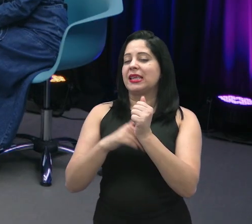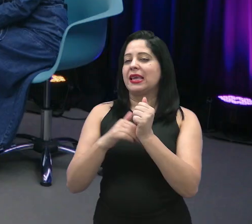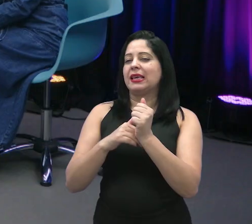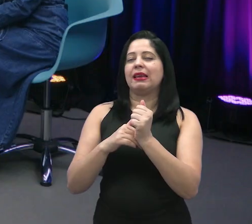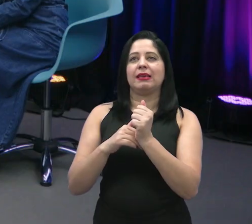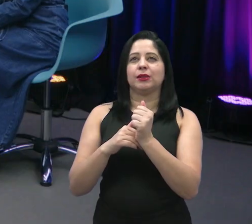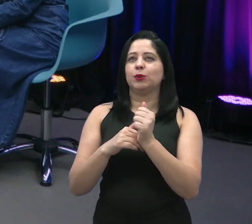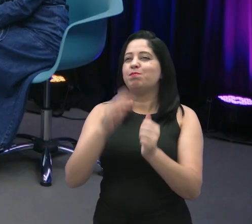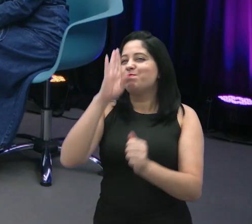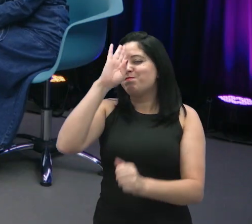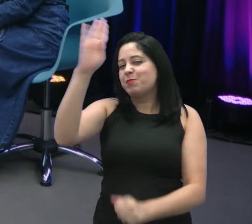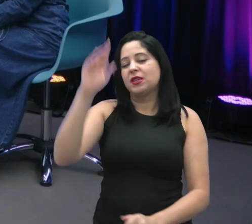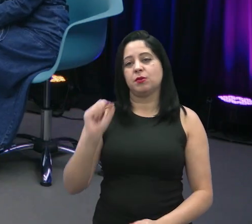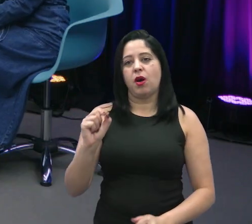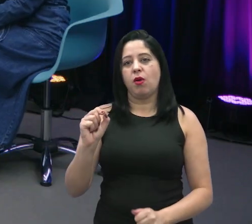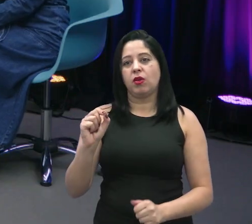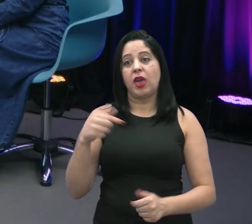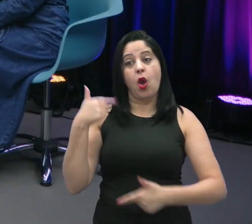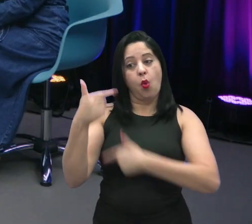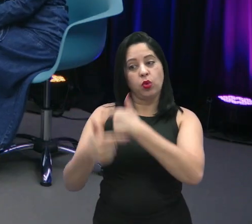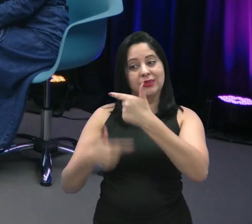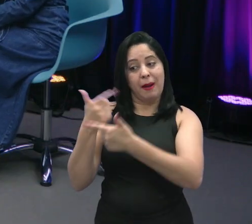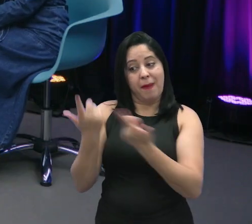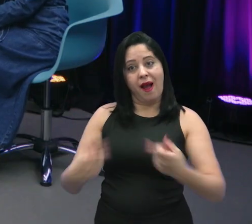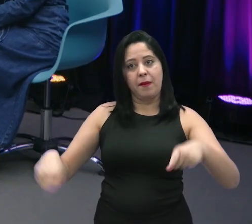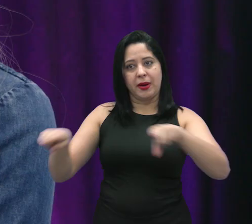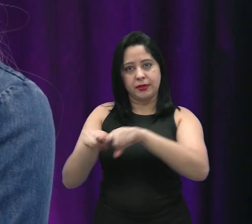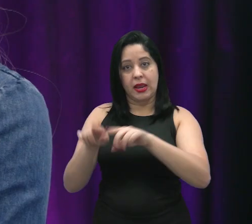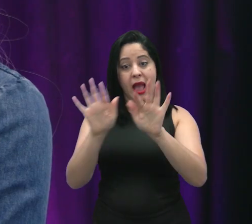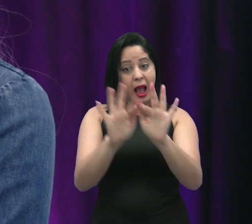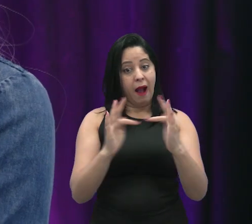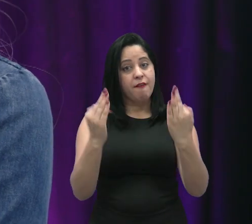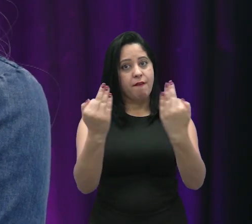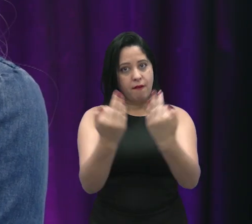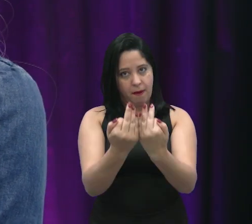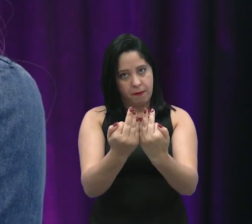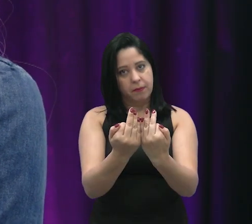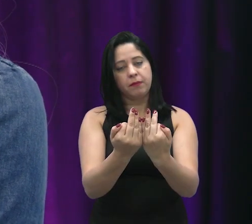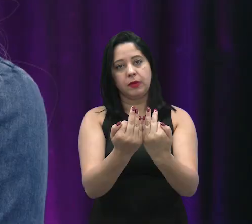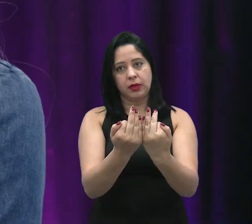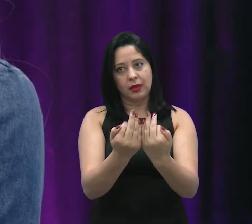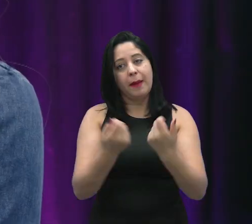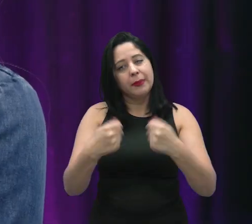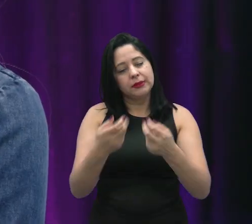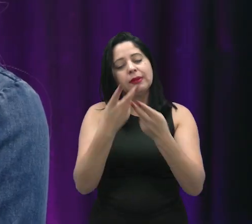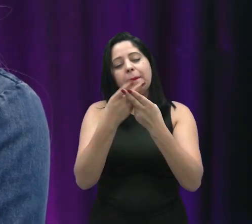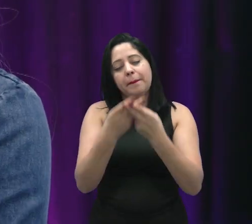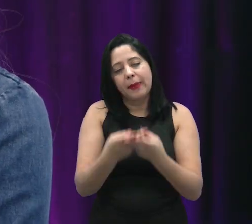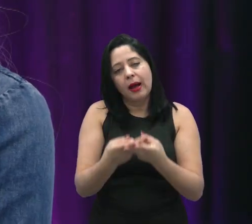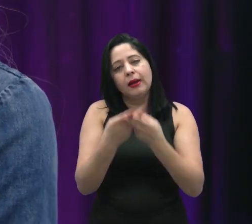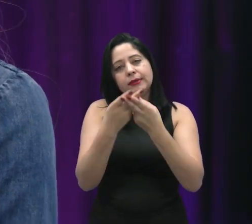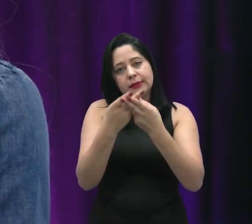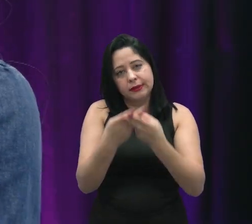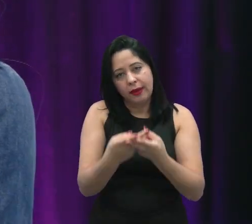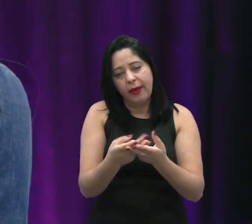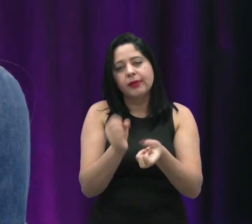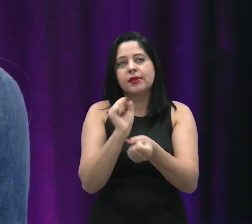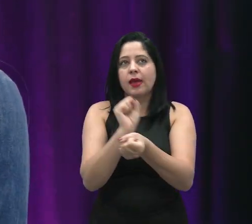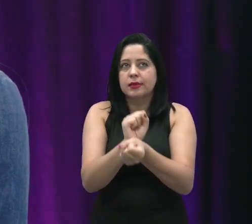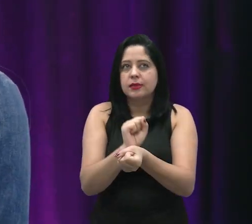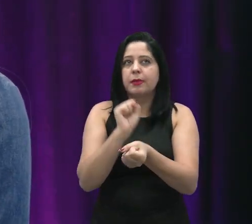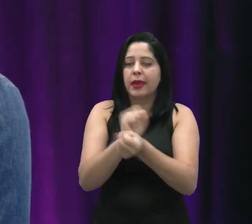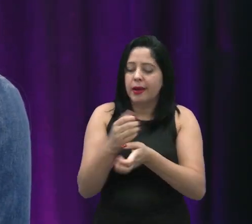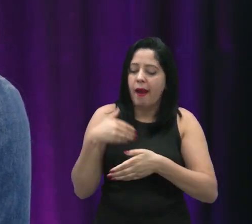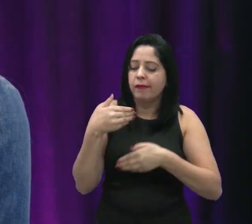né? A família entender que está sendo feito, é preciso realmente ter um pouco de paciência para aguardar o